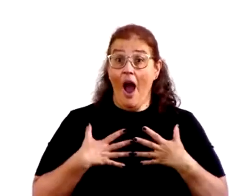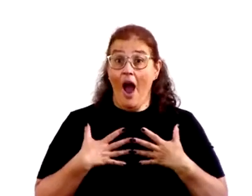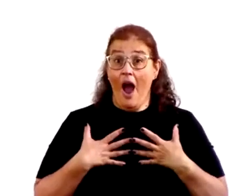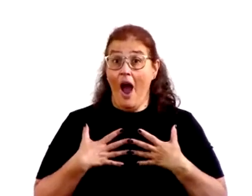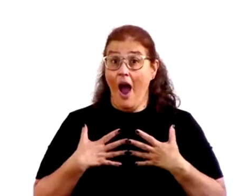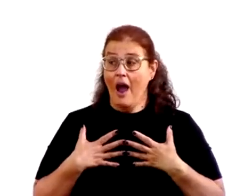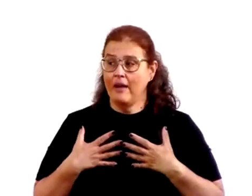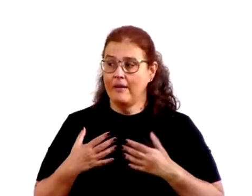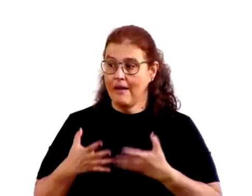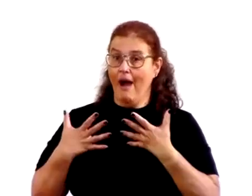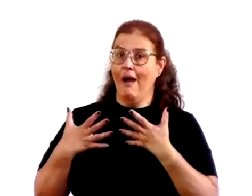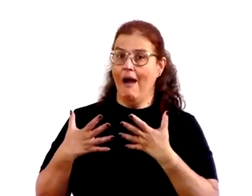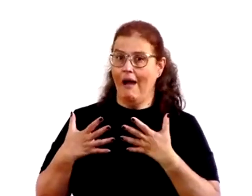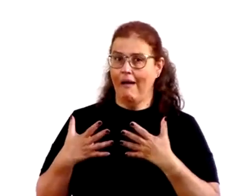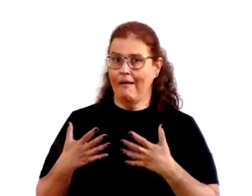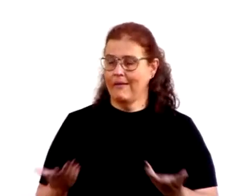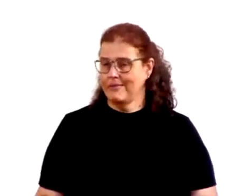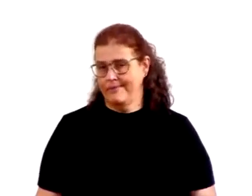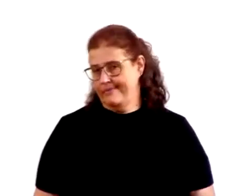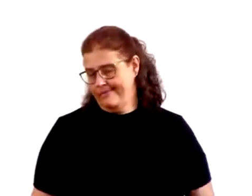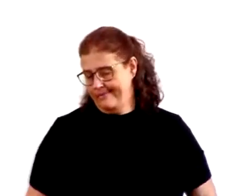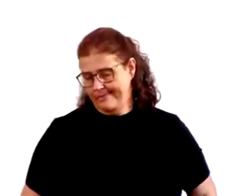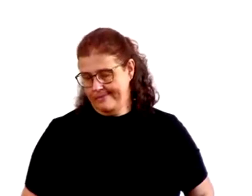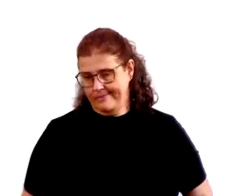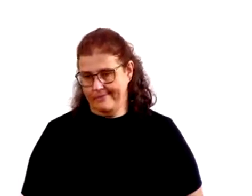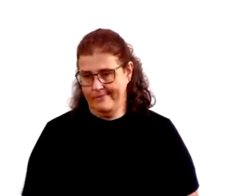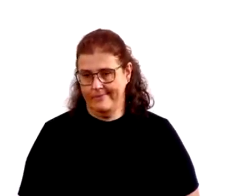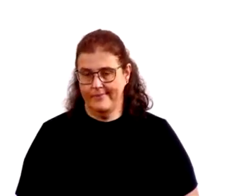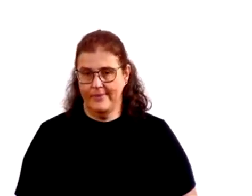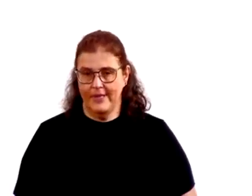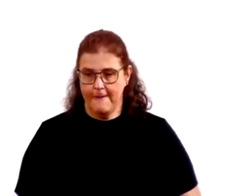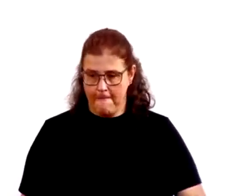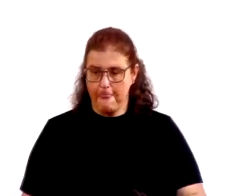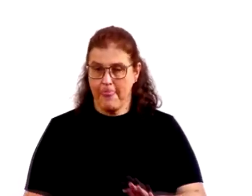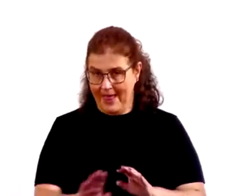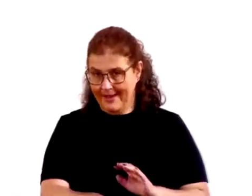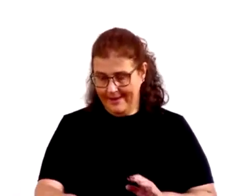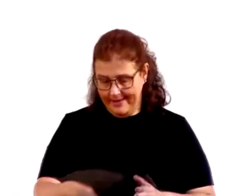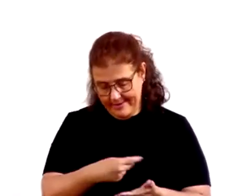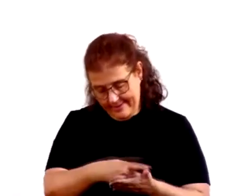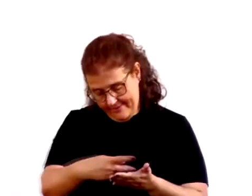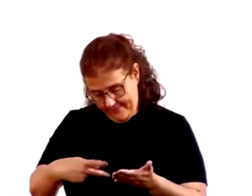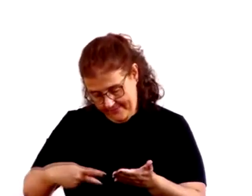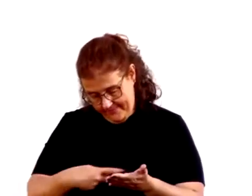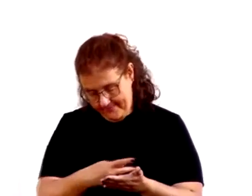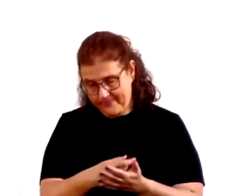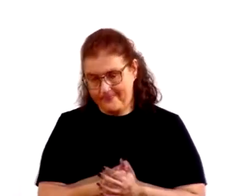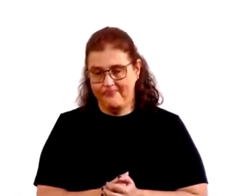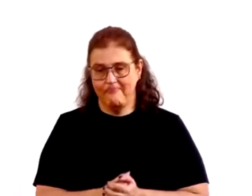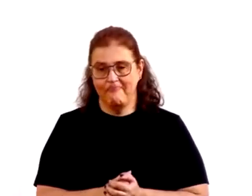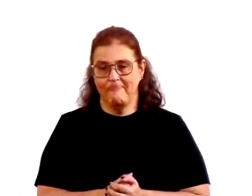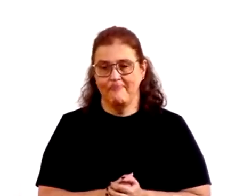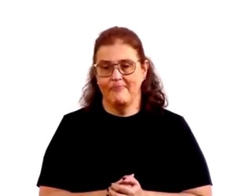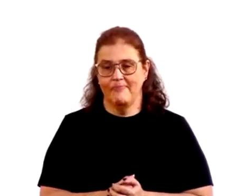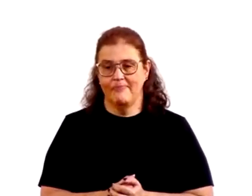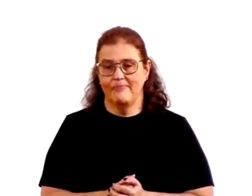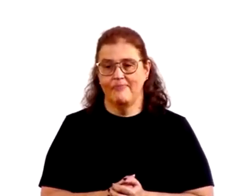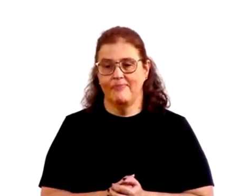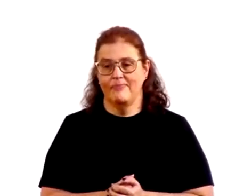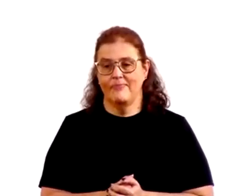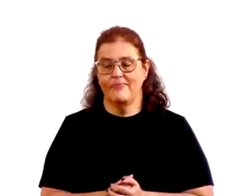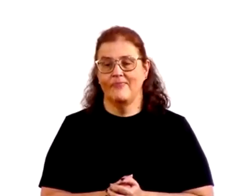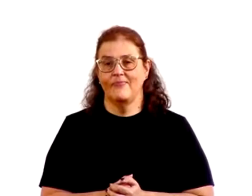Não seja assim entre nós. Para uma criança que faz o desenho, hoje, esse assunto pode ser um assunto novo, porque